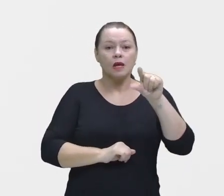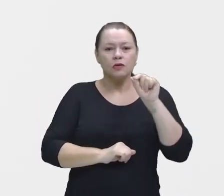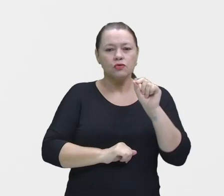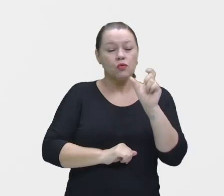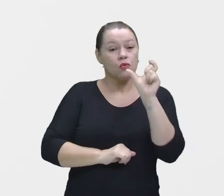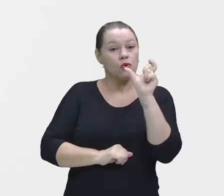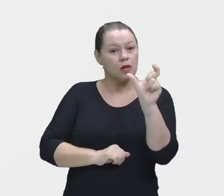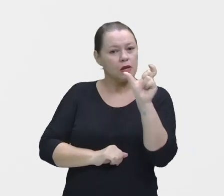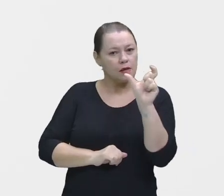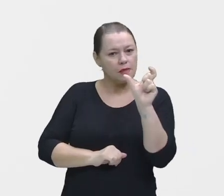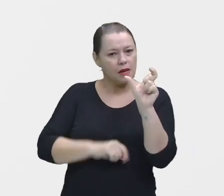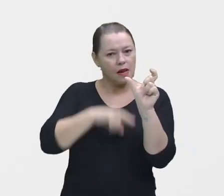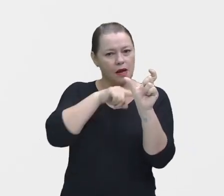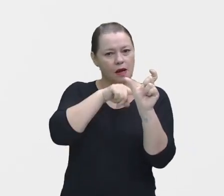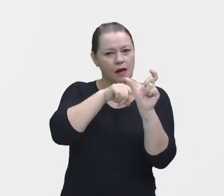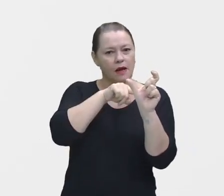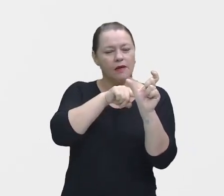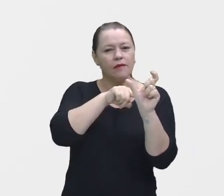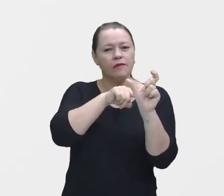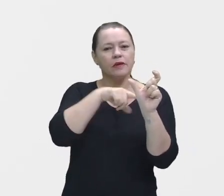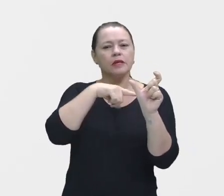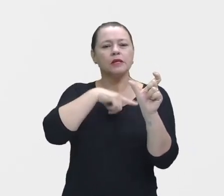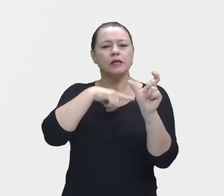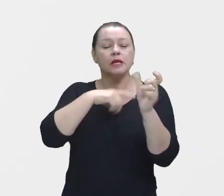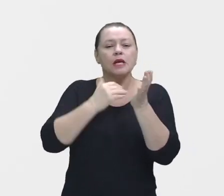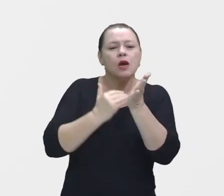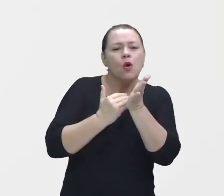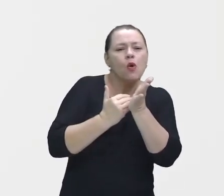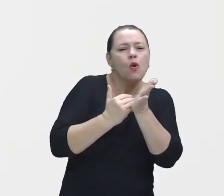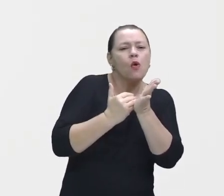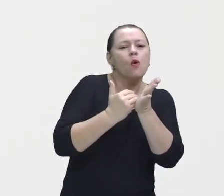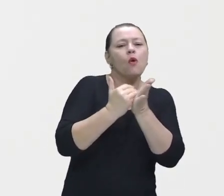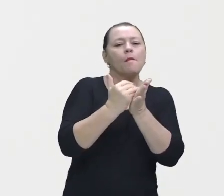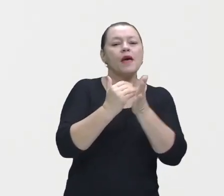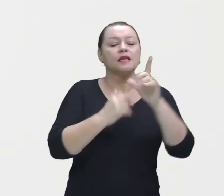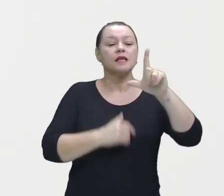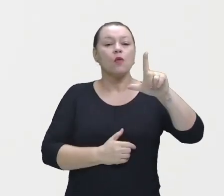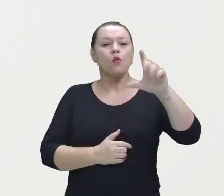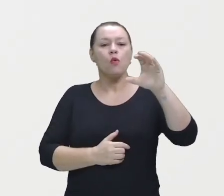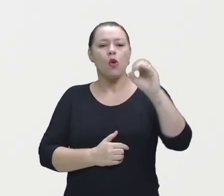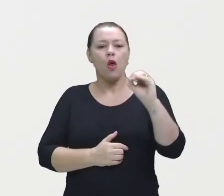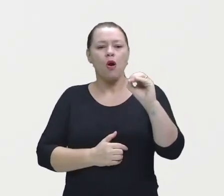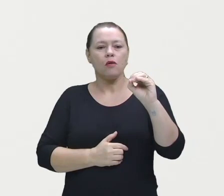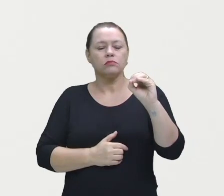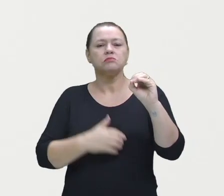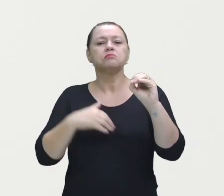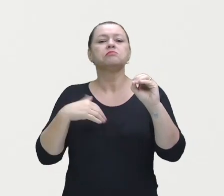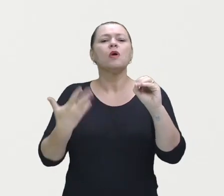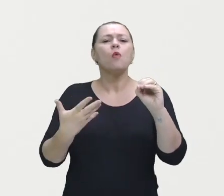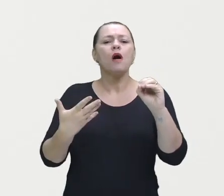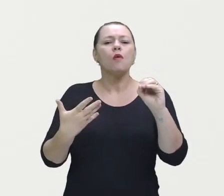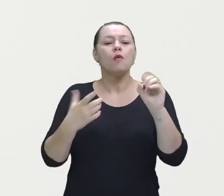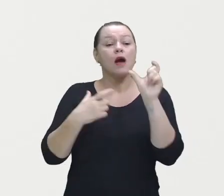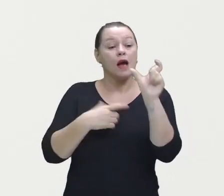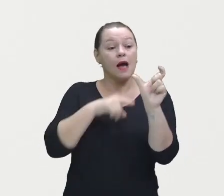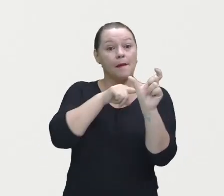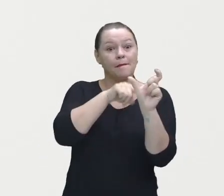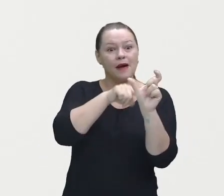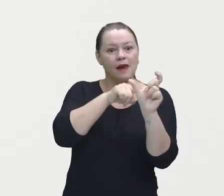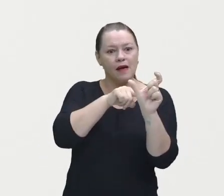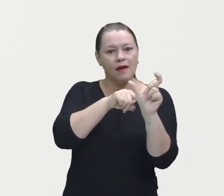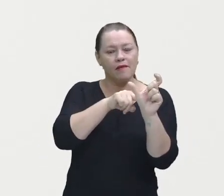Selecione a sílaba que inicia com a mesma sílaba de lobo. Olha só, dessa vez